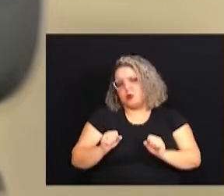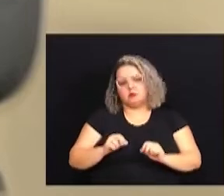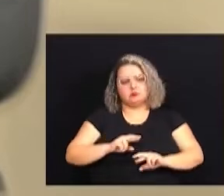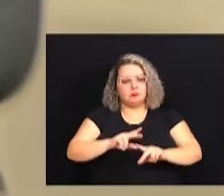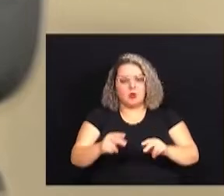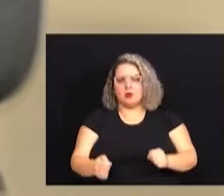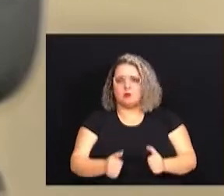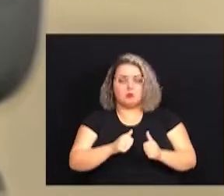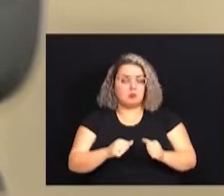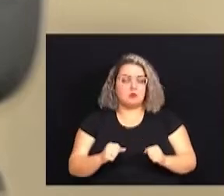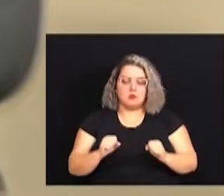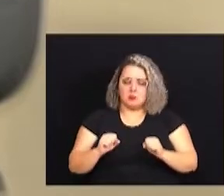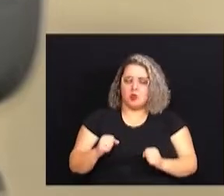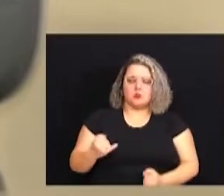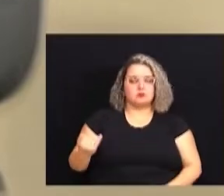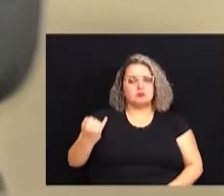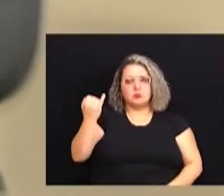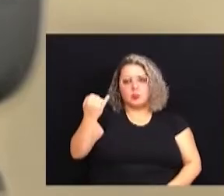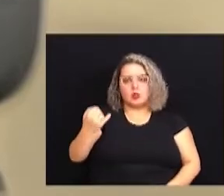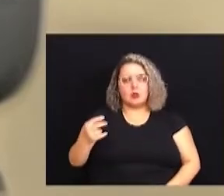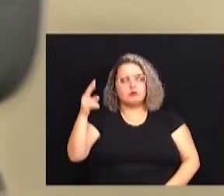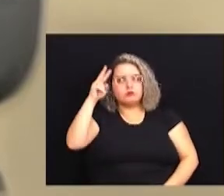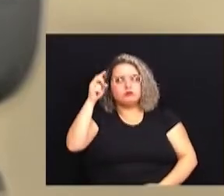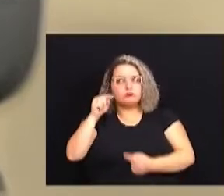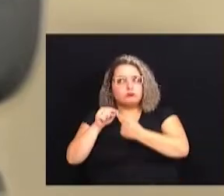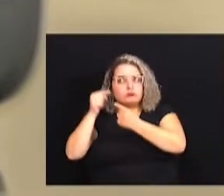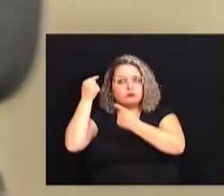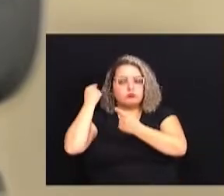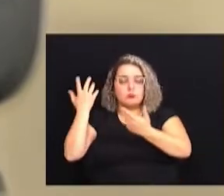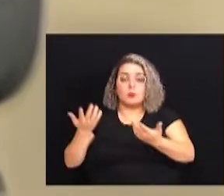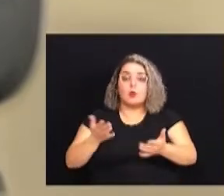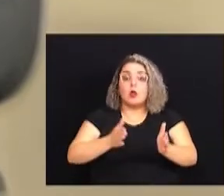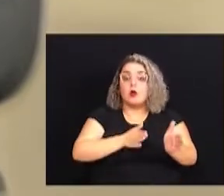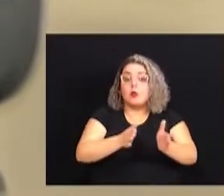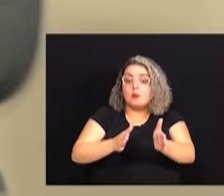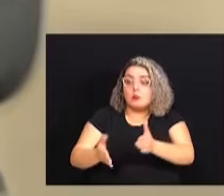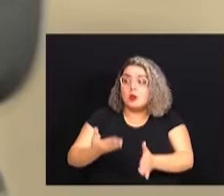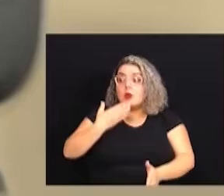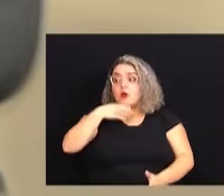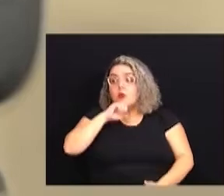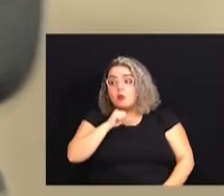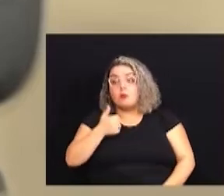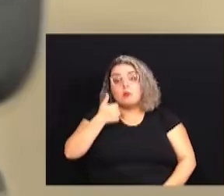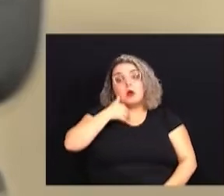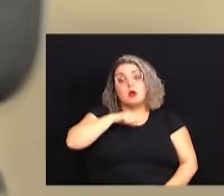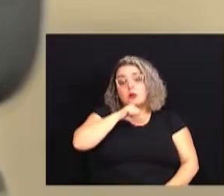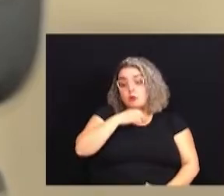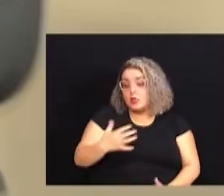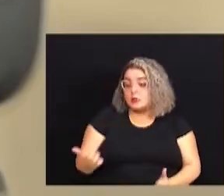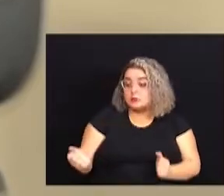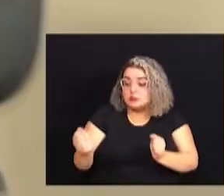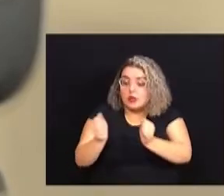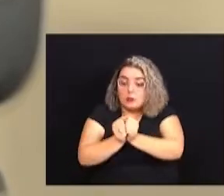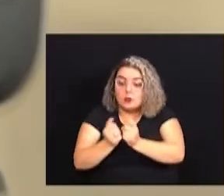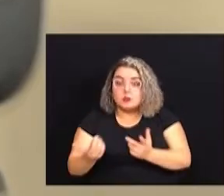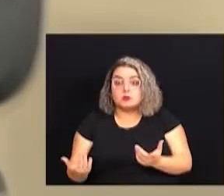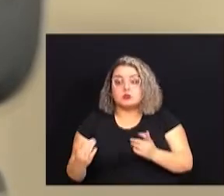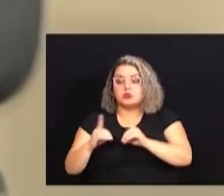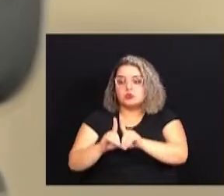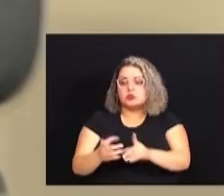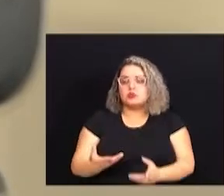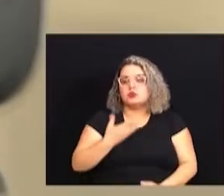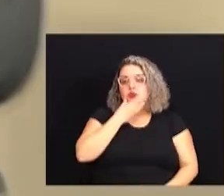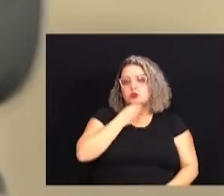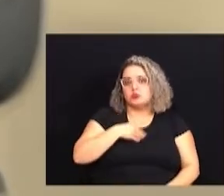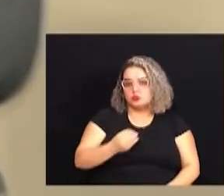grande benefício, pode ser algo muito importante, pode fazer ele relembrar. Também é um momento que os pais muitas vezes se aproximam dos filhos, porque pais compram